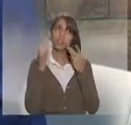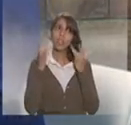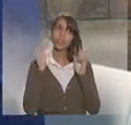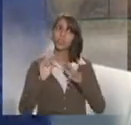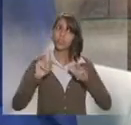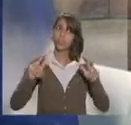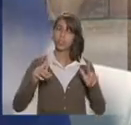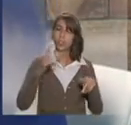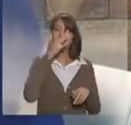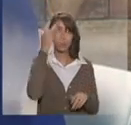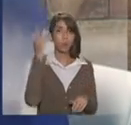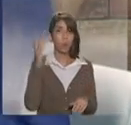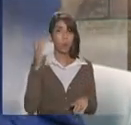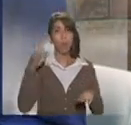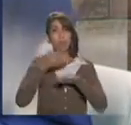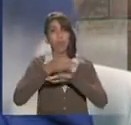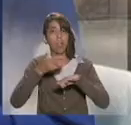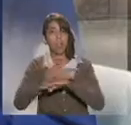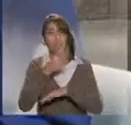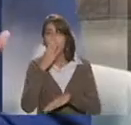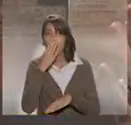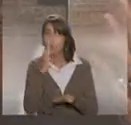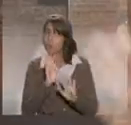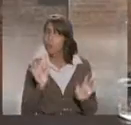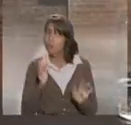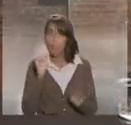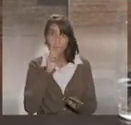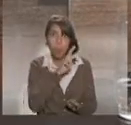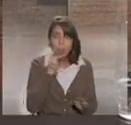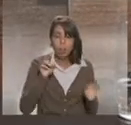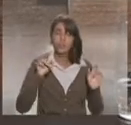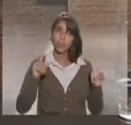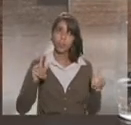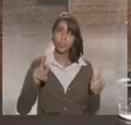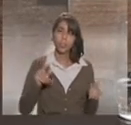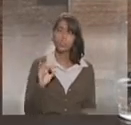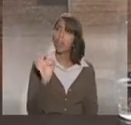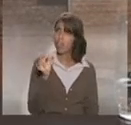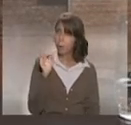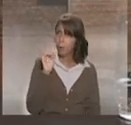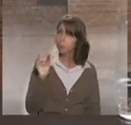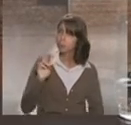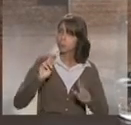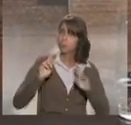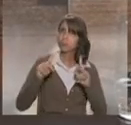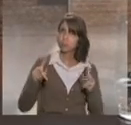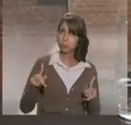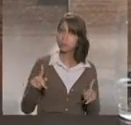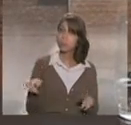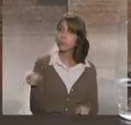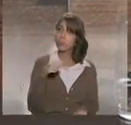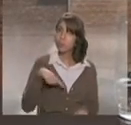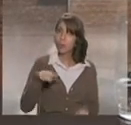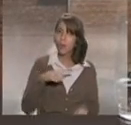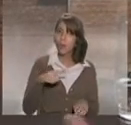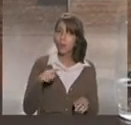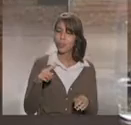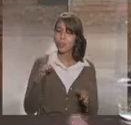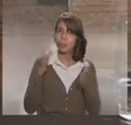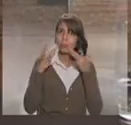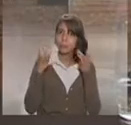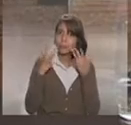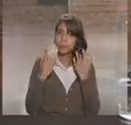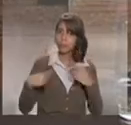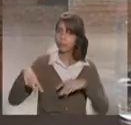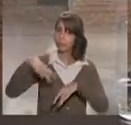que só vai ao teatro é um outro olhar é um outro olhar sem dúvida nenhuma a gente a gente quando faz uma peça a gente